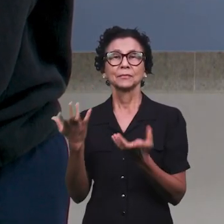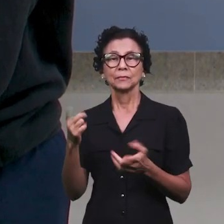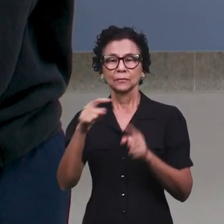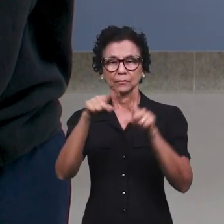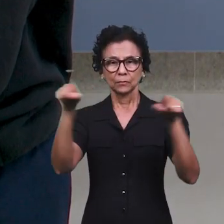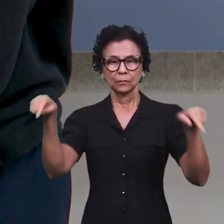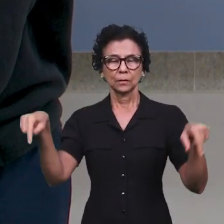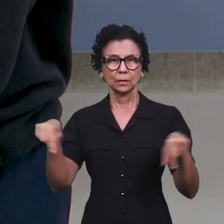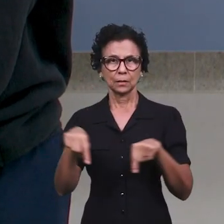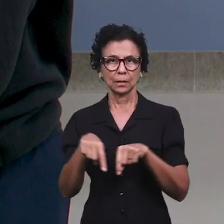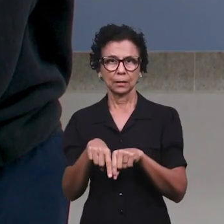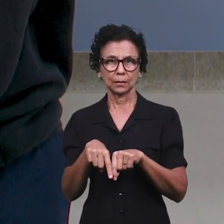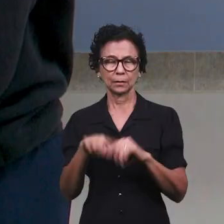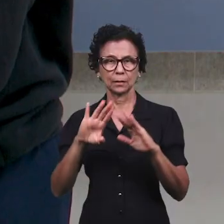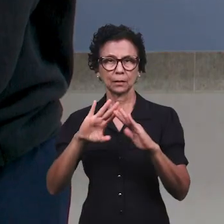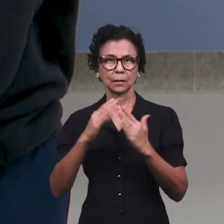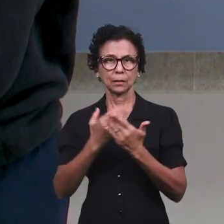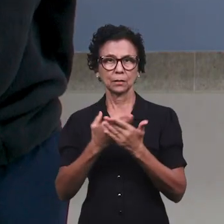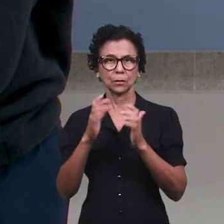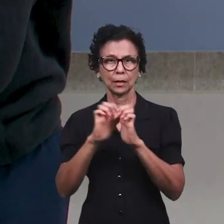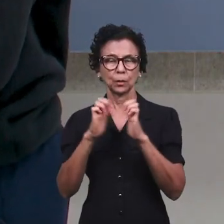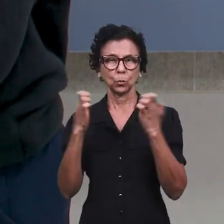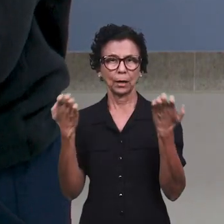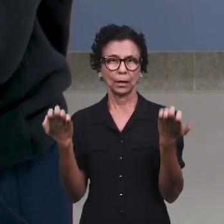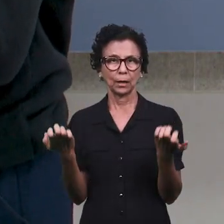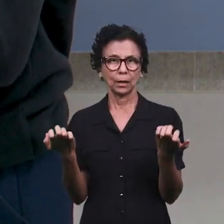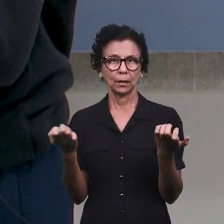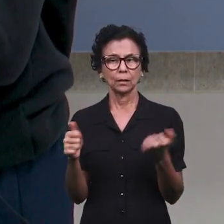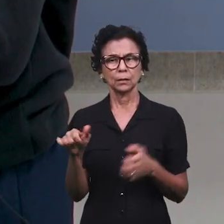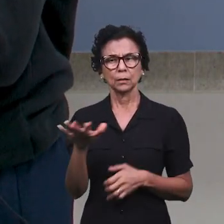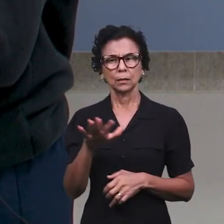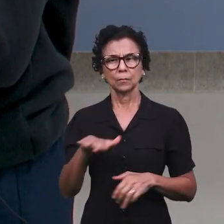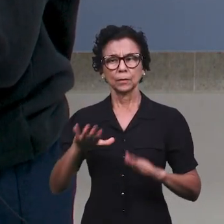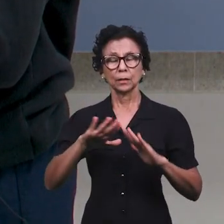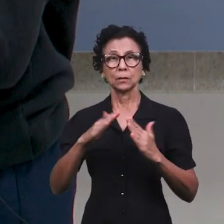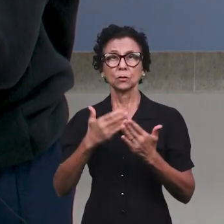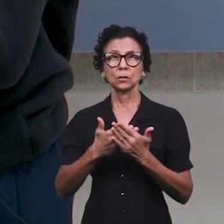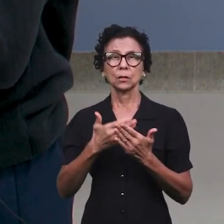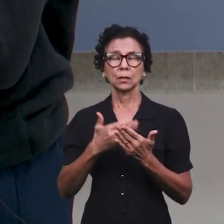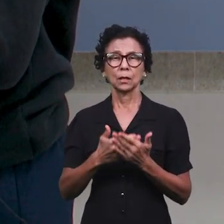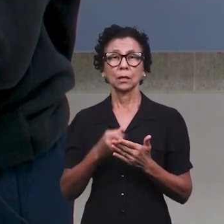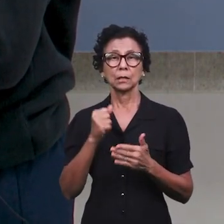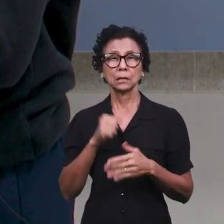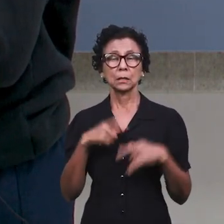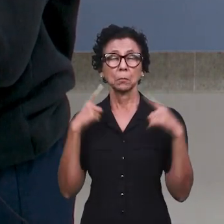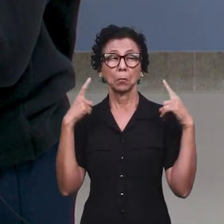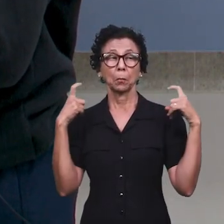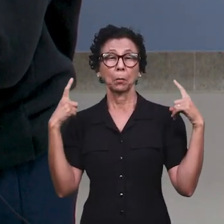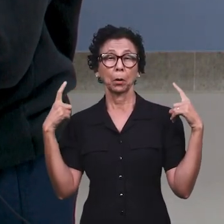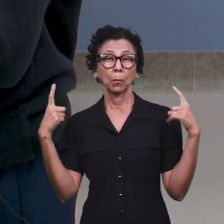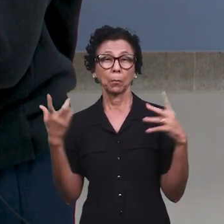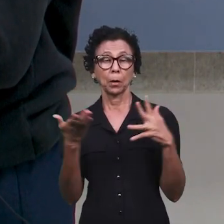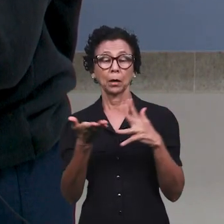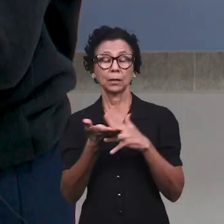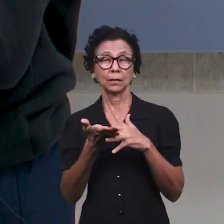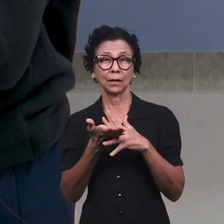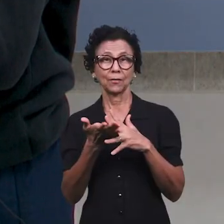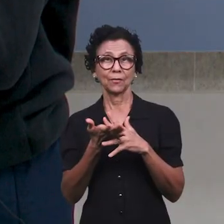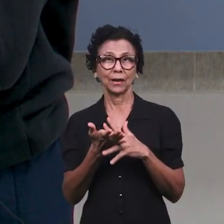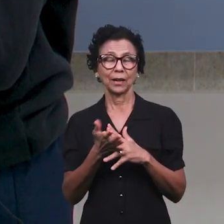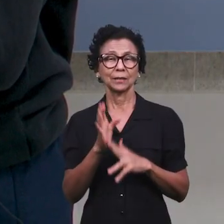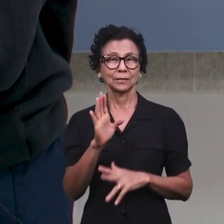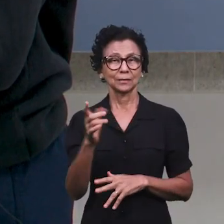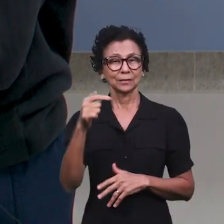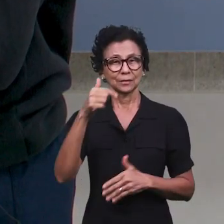falar nisso, nós estamos aqui numa sala da escola Eduardo Dodge. Estamos no ambiente escolar. Então pode ser que aconteça algum sinal, dando a hora